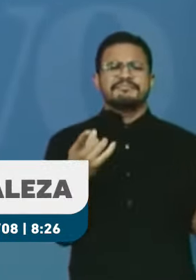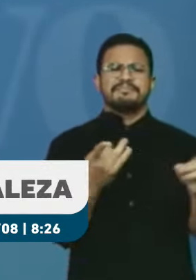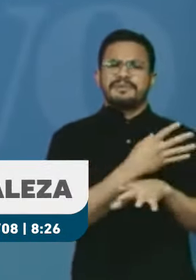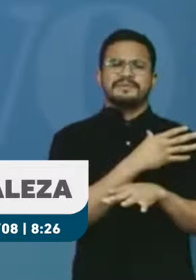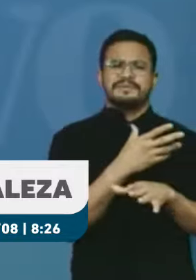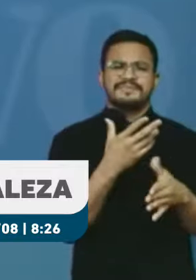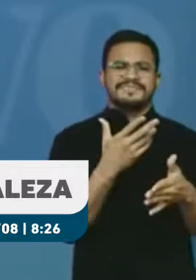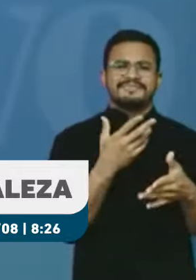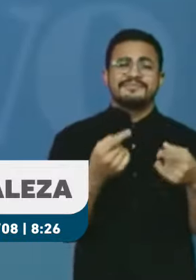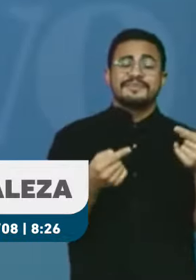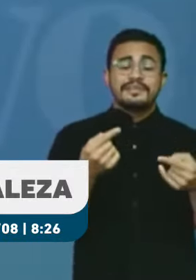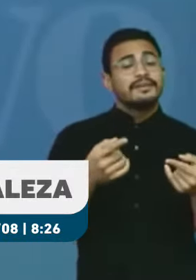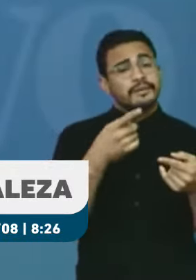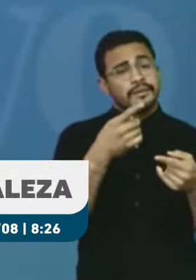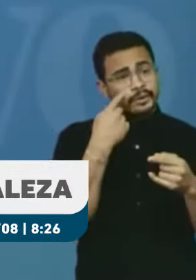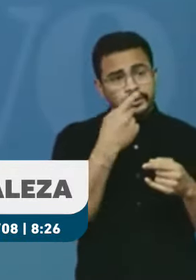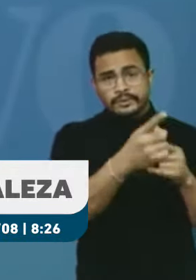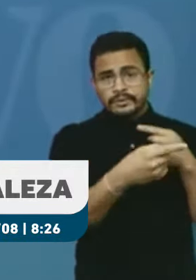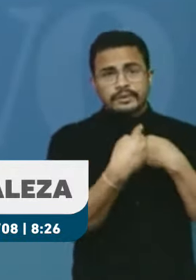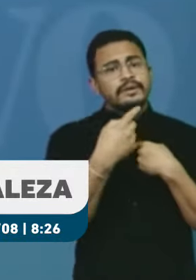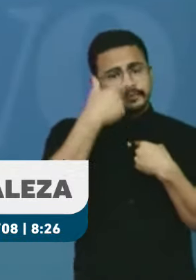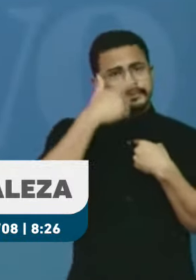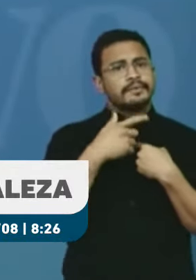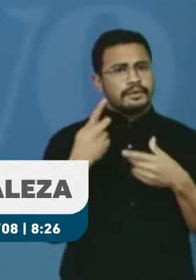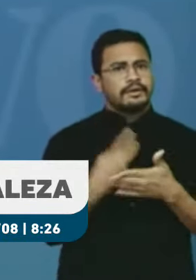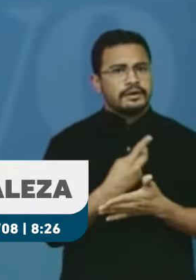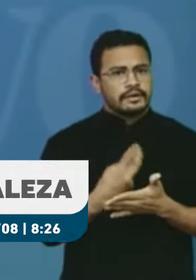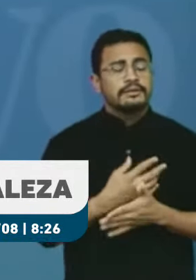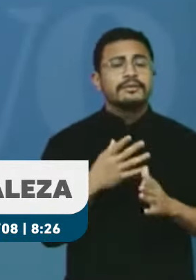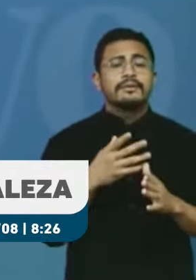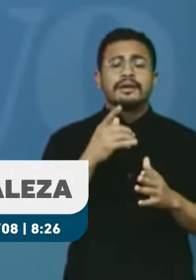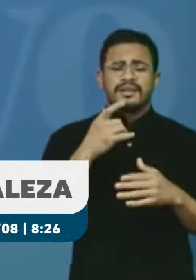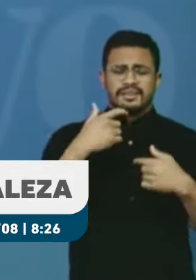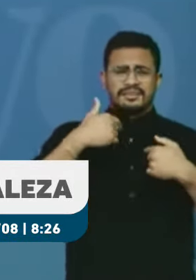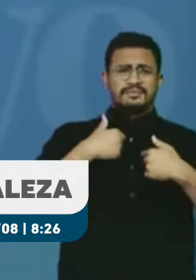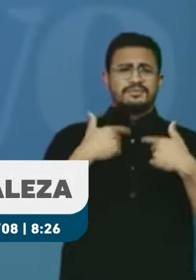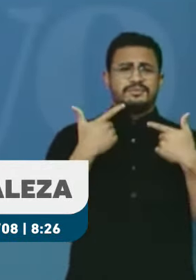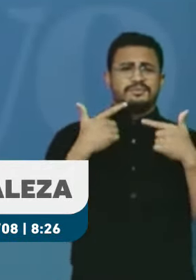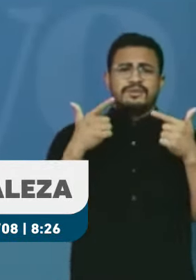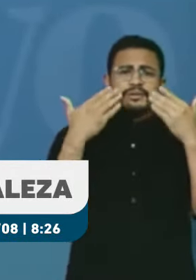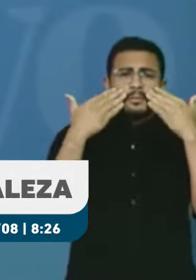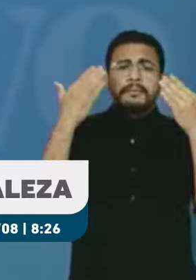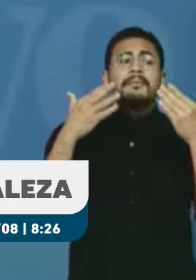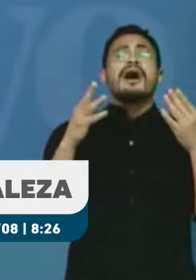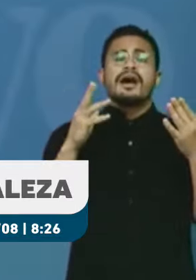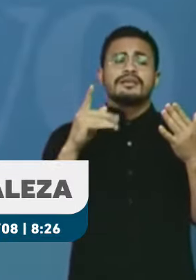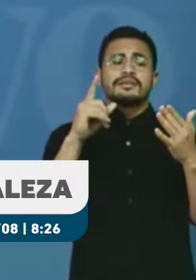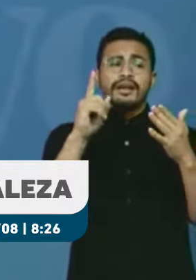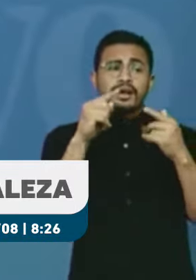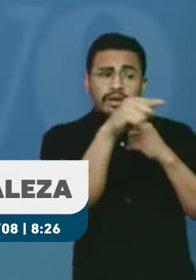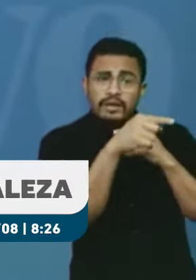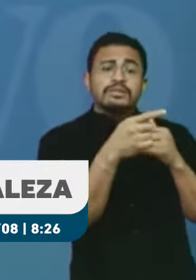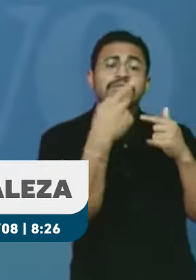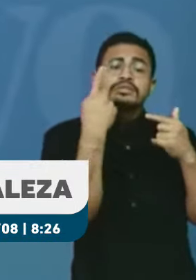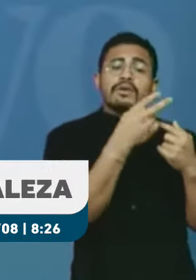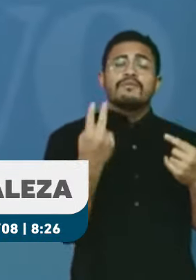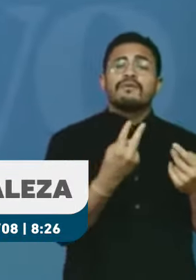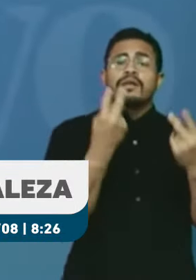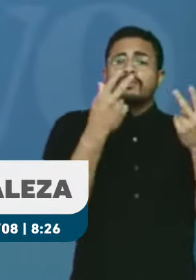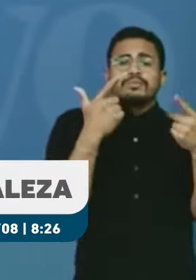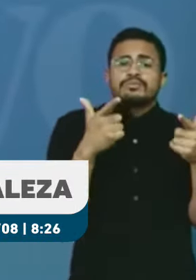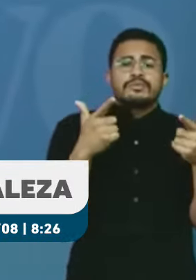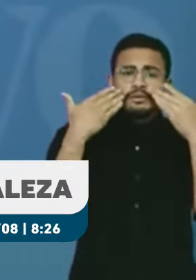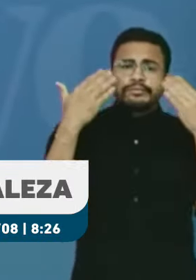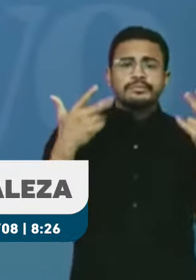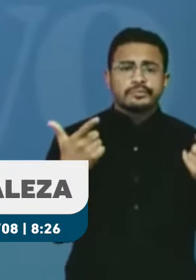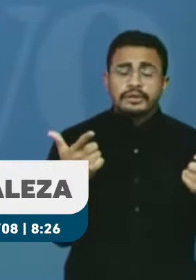candidato você mexeu com a pessoa errada inexpressivo inexpressivo é os seus valores aliás são muito expressivos você